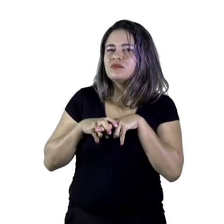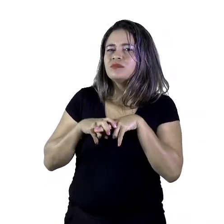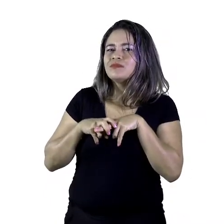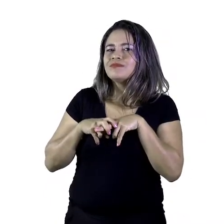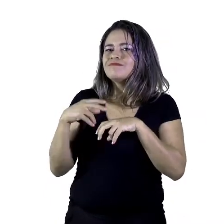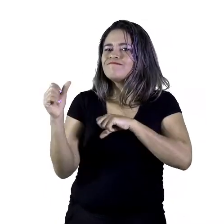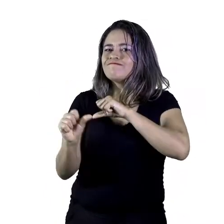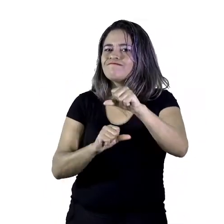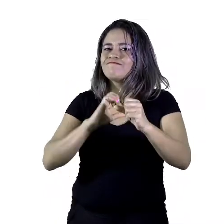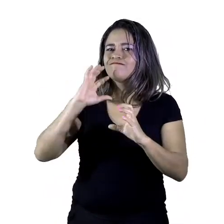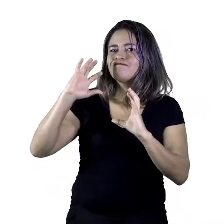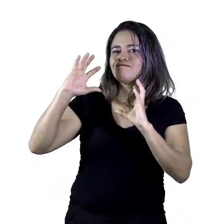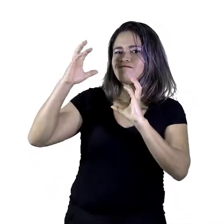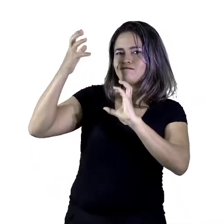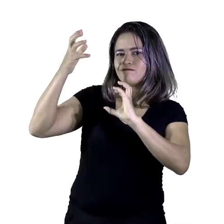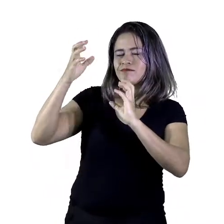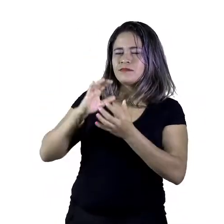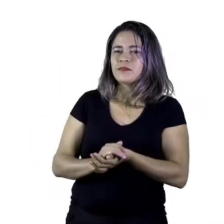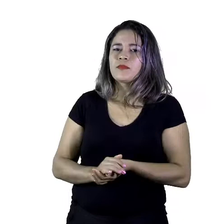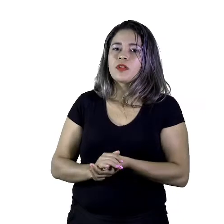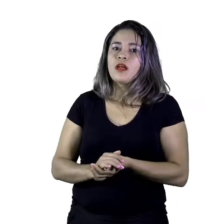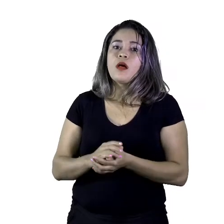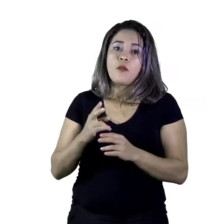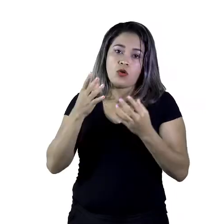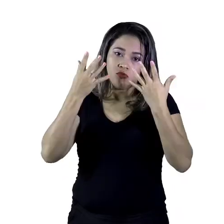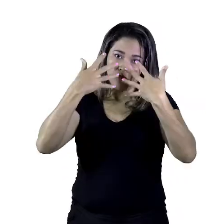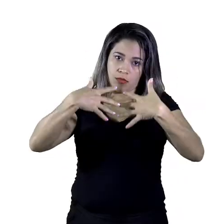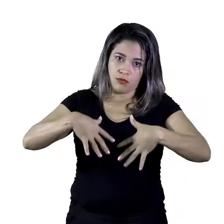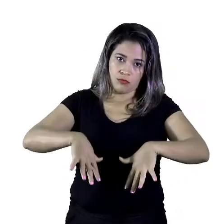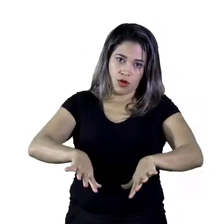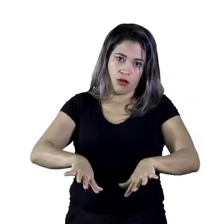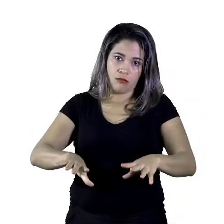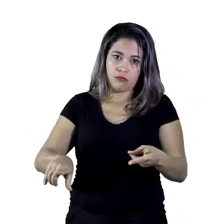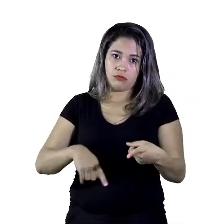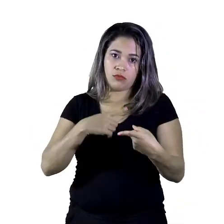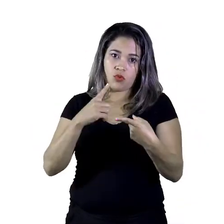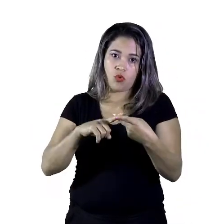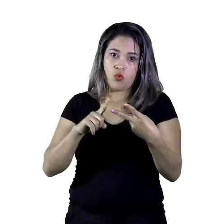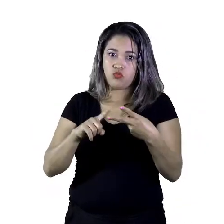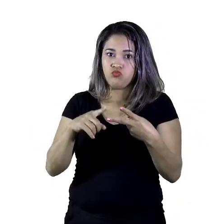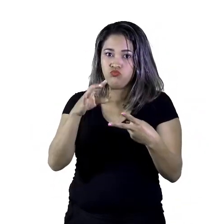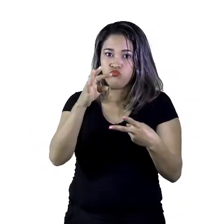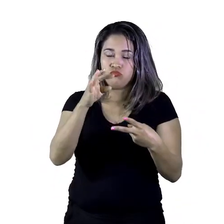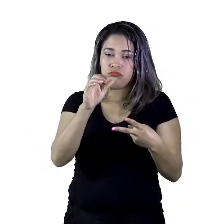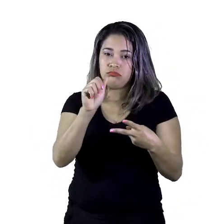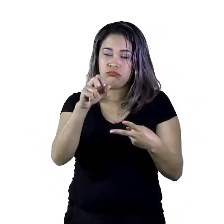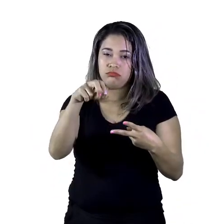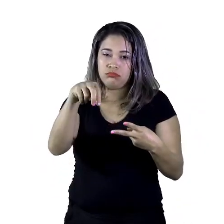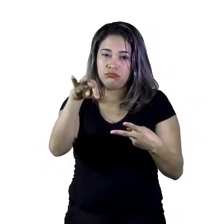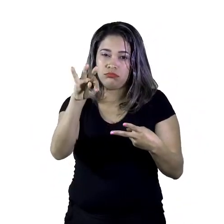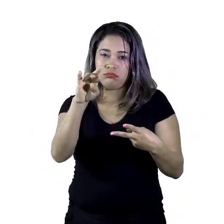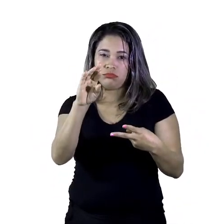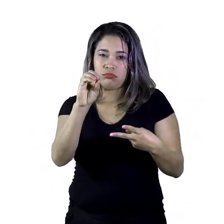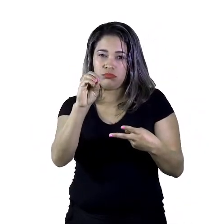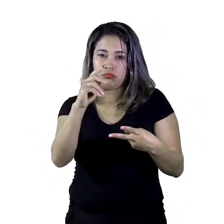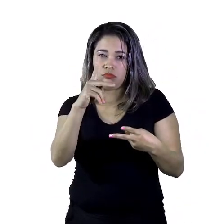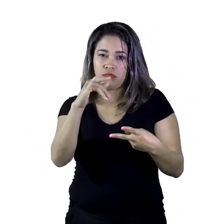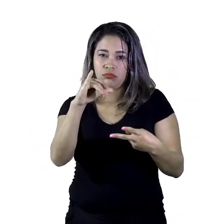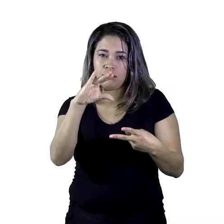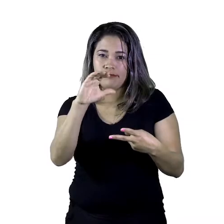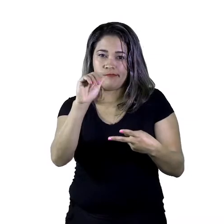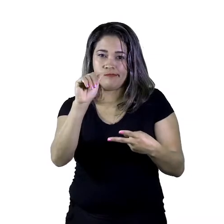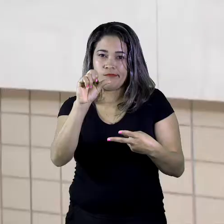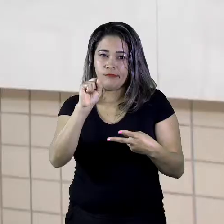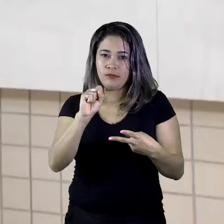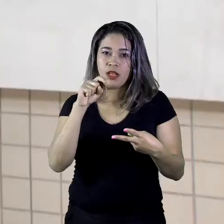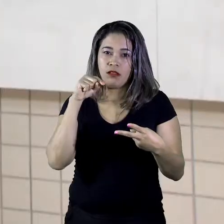causas principais, são causas naturais ou causas antrópicas. Antrópicas quer dizer que são causadas